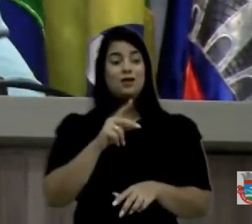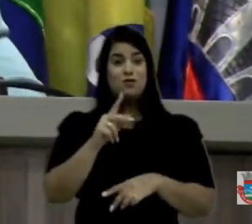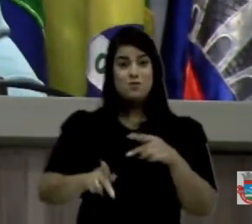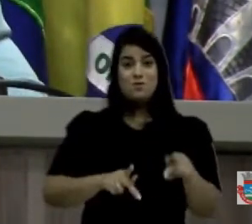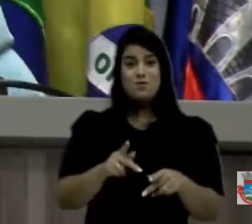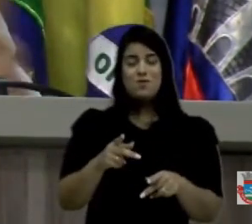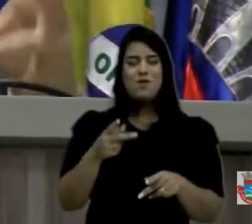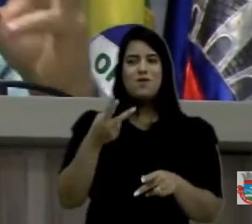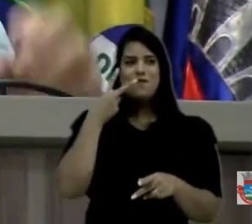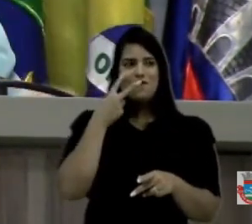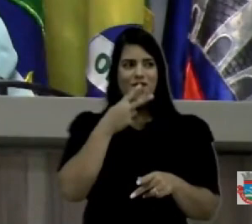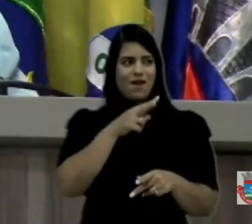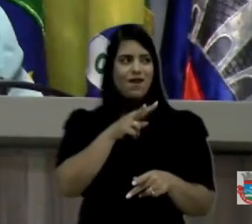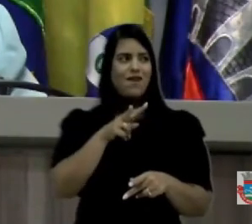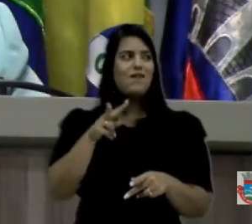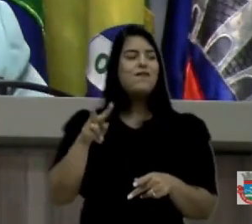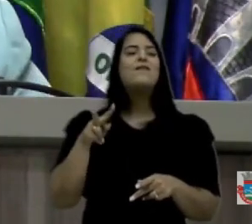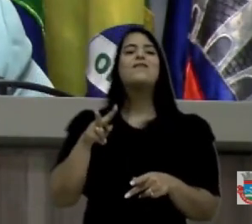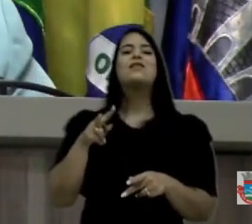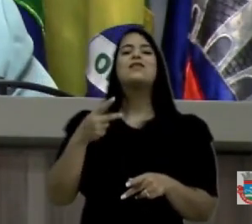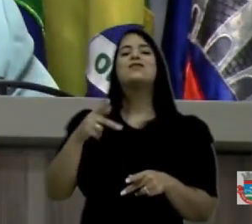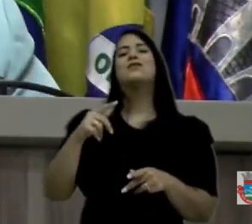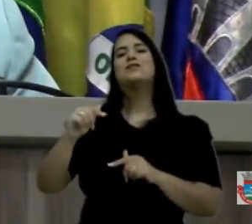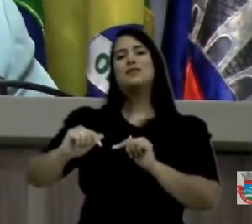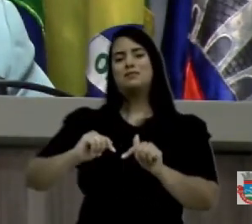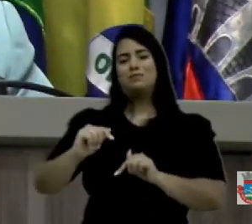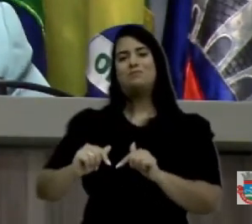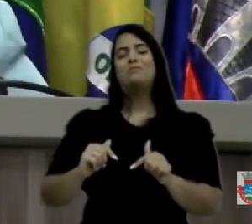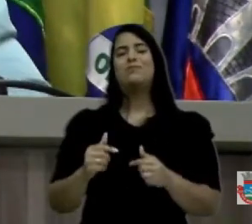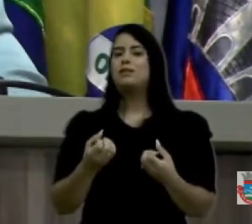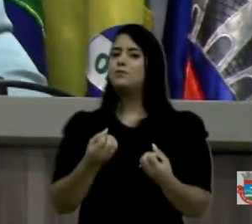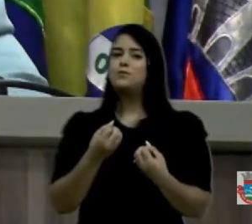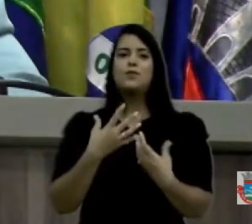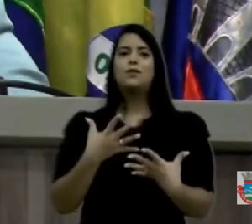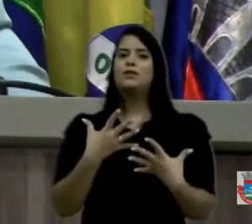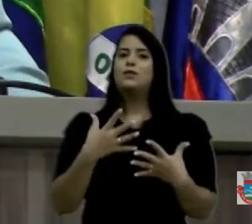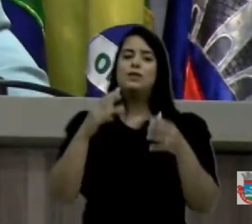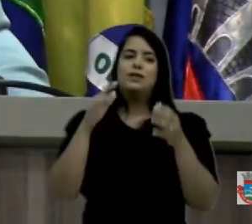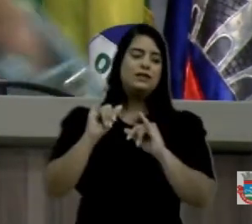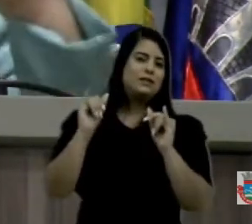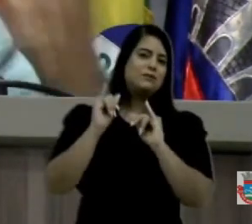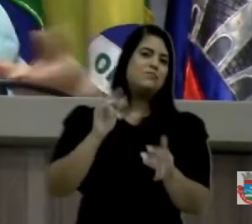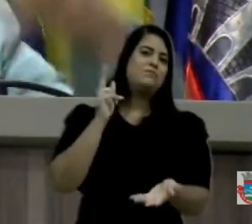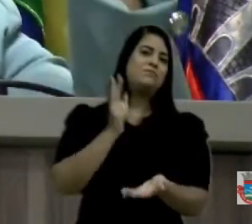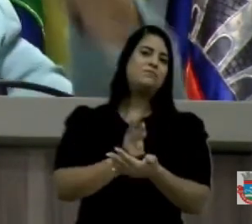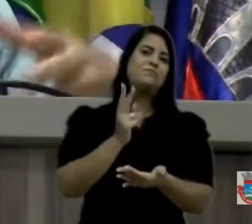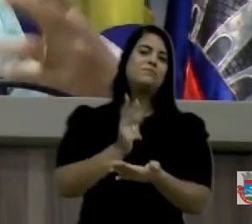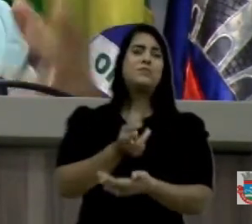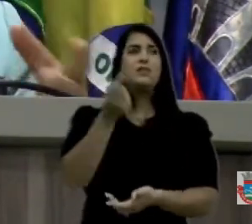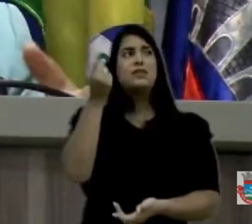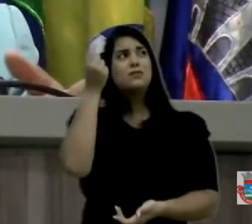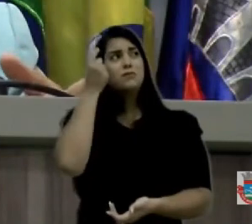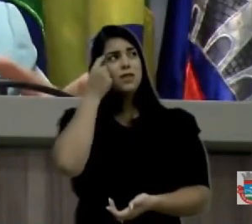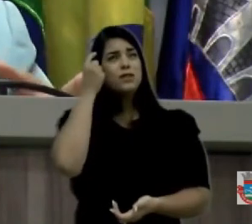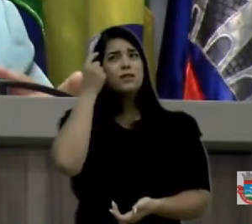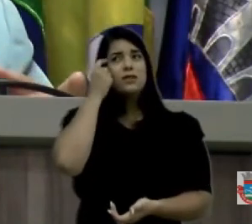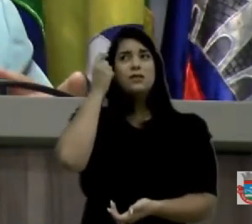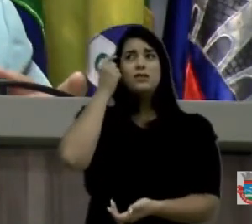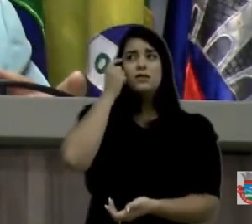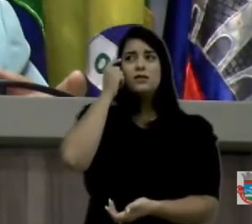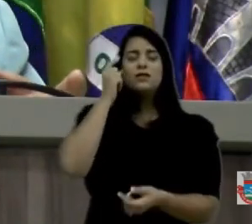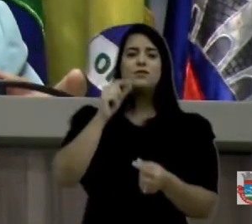parte é o reconhecimento porque eu digo sempre quando a gente pensa de fazer o